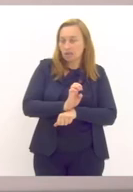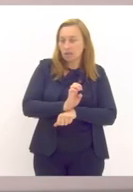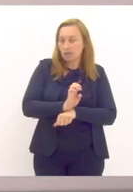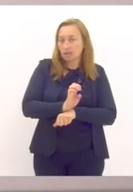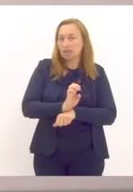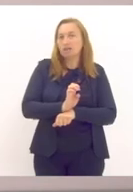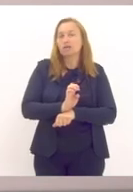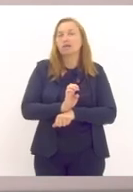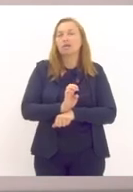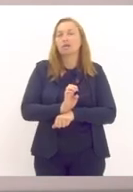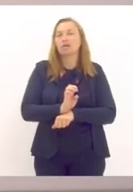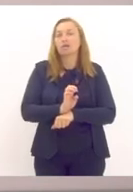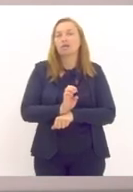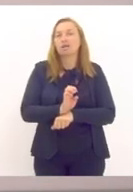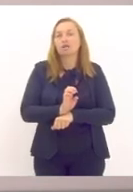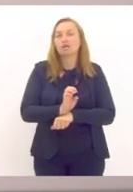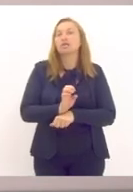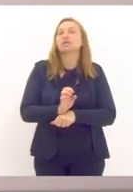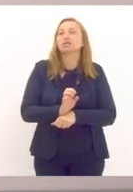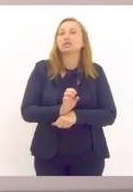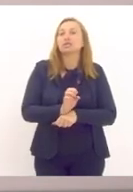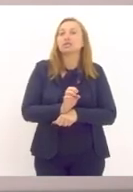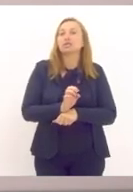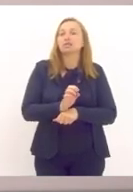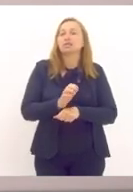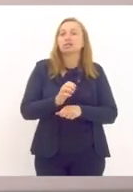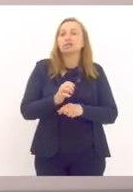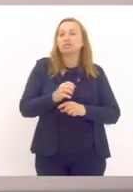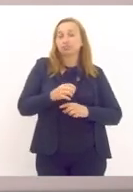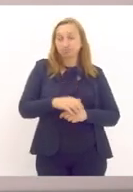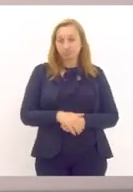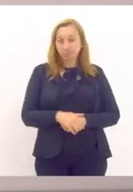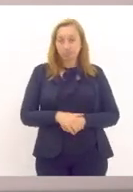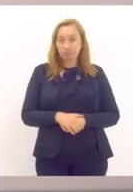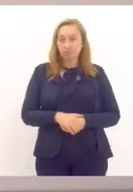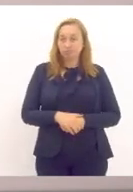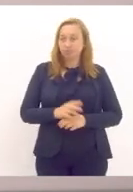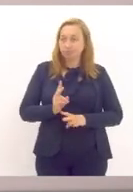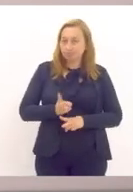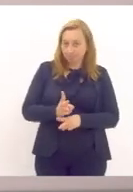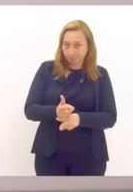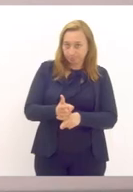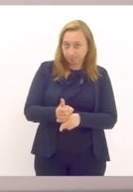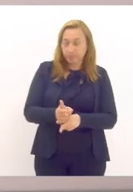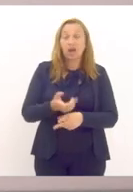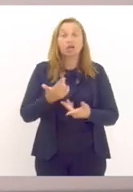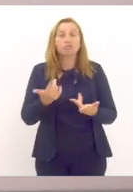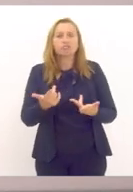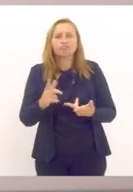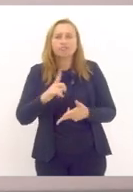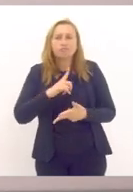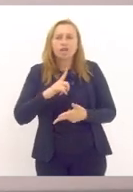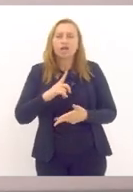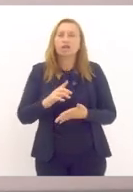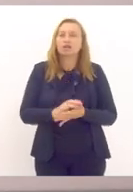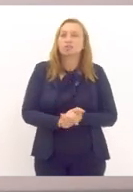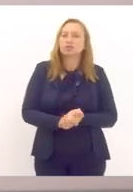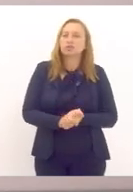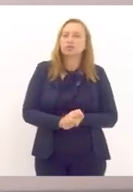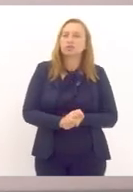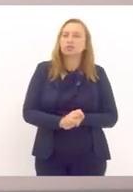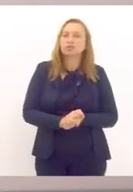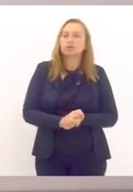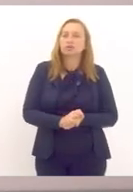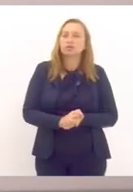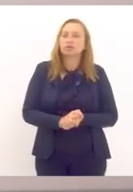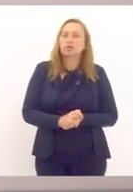formalmente hoje, nesse dia de olhar para o retrovisor, a gente está falando basicamente de fazenda, e aí ter uma... E aí a gente entender